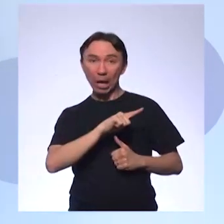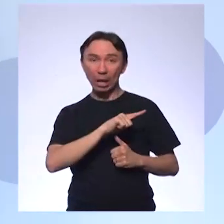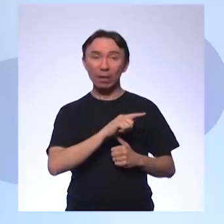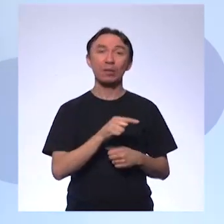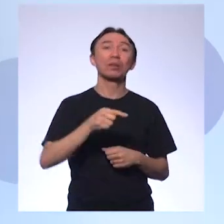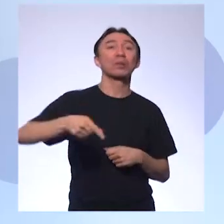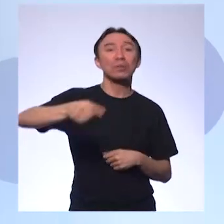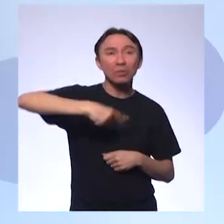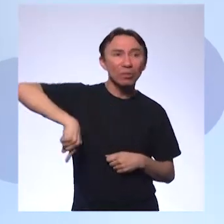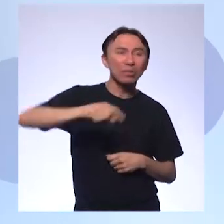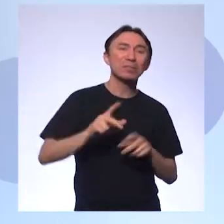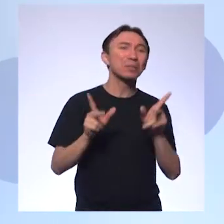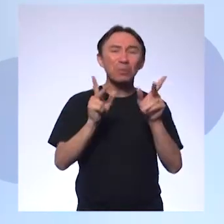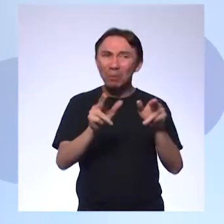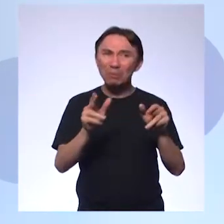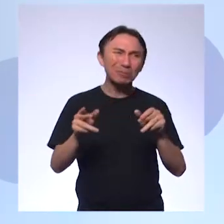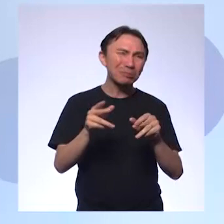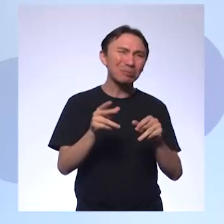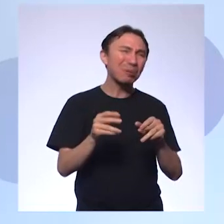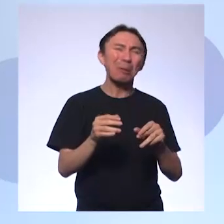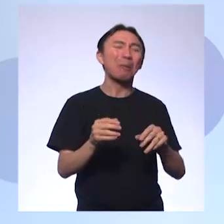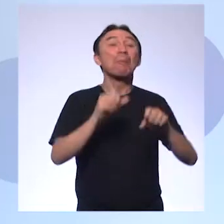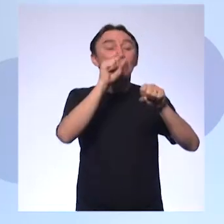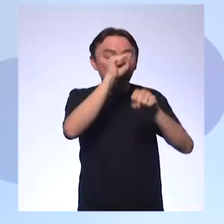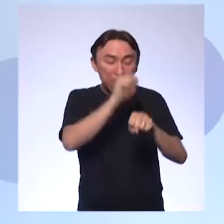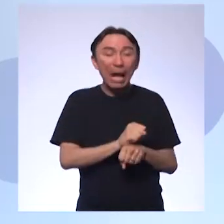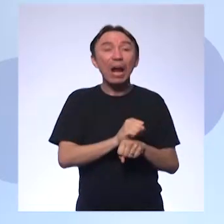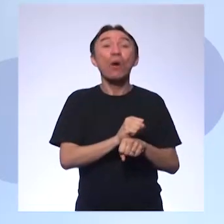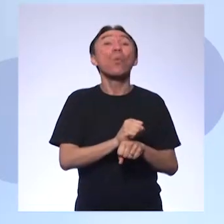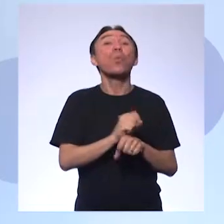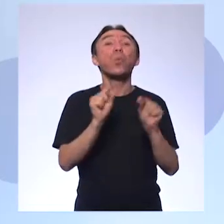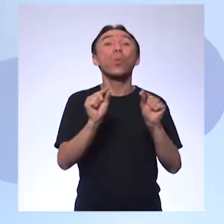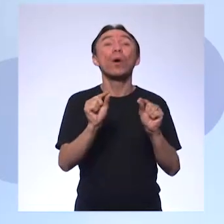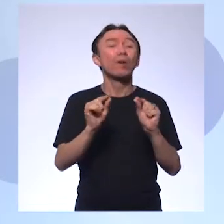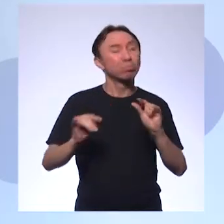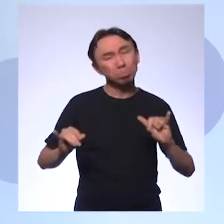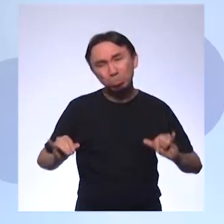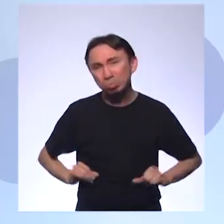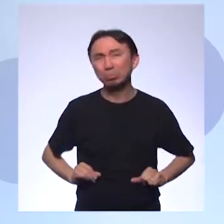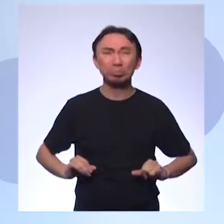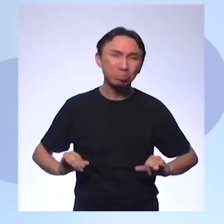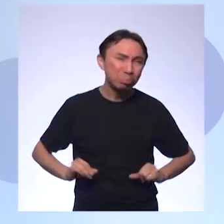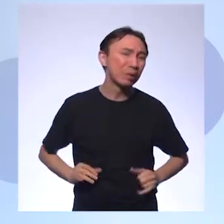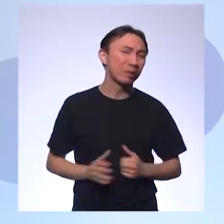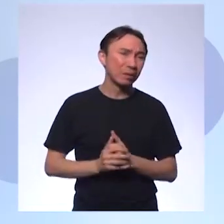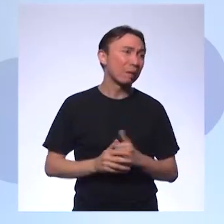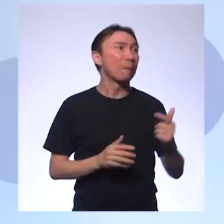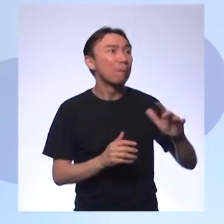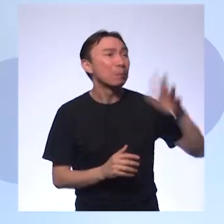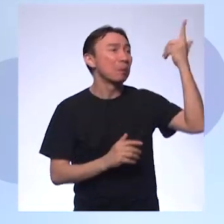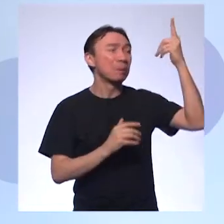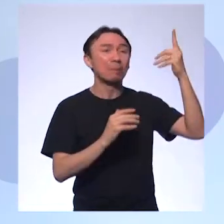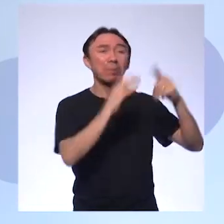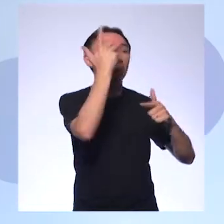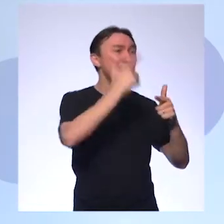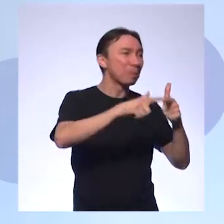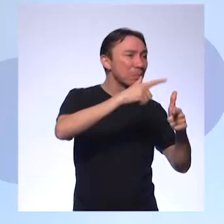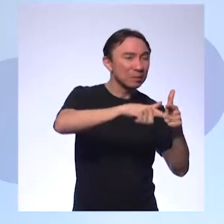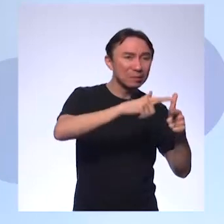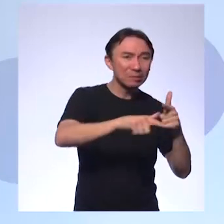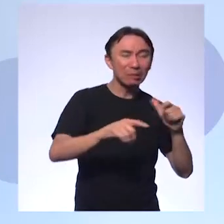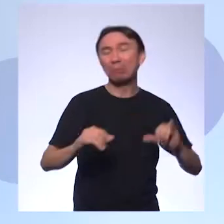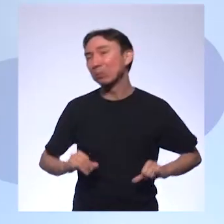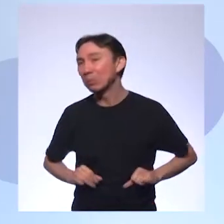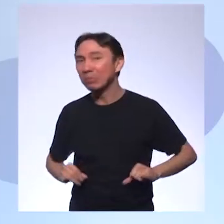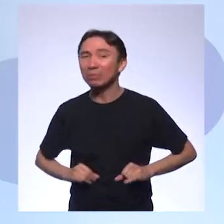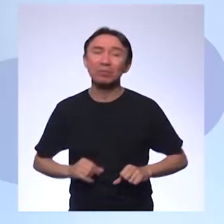ou se dobrar ou sofrer diante dos problemas e adversidades da vida, né? Então, é um desafio porque a